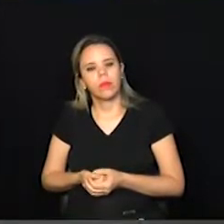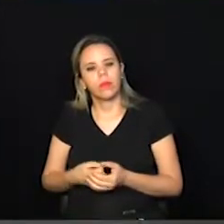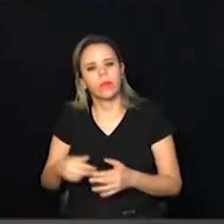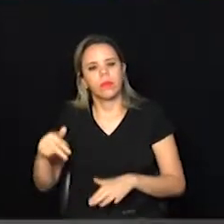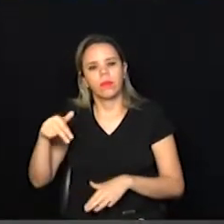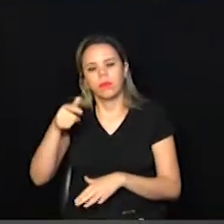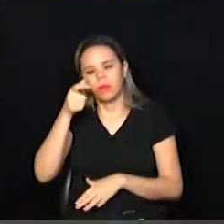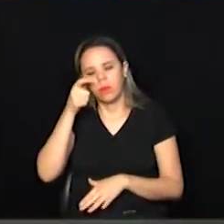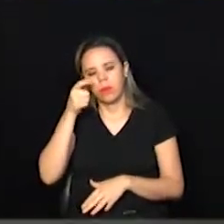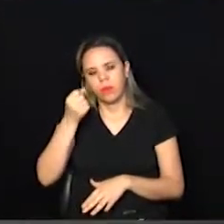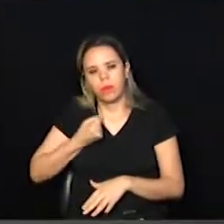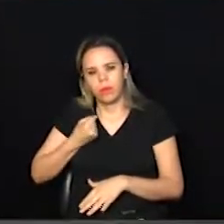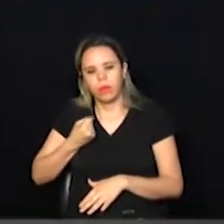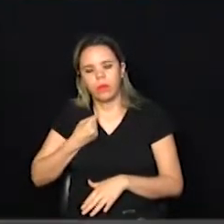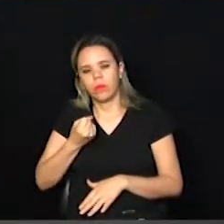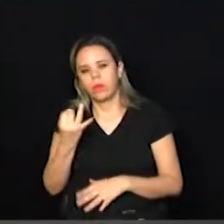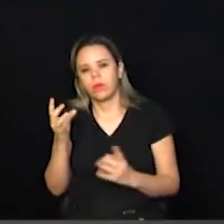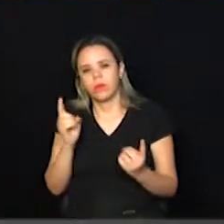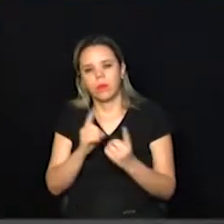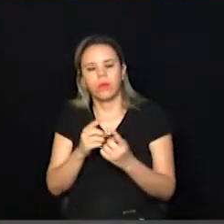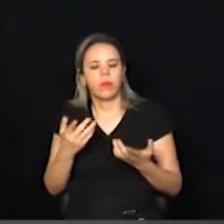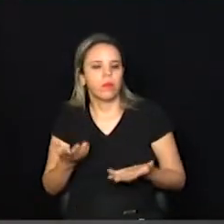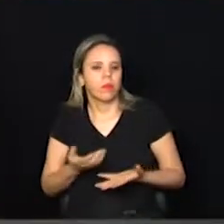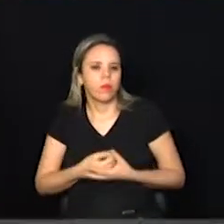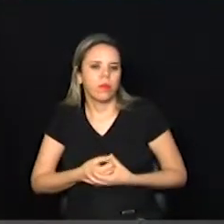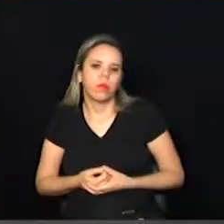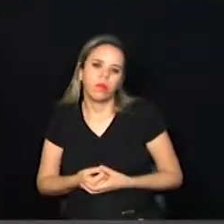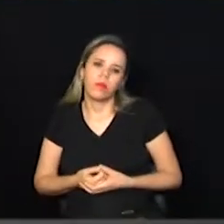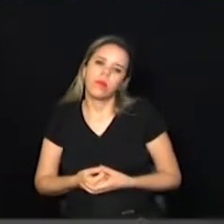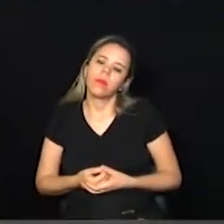os números de atendimento,